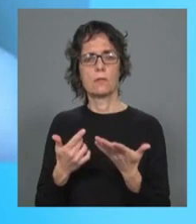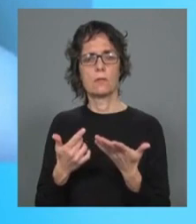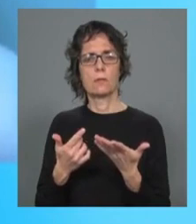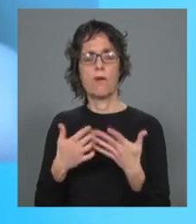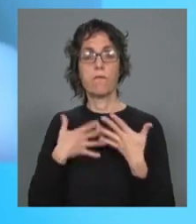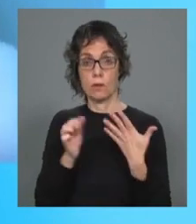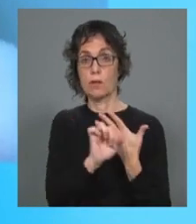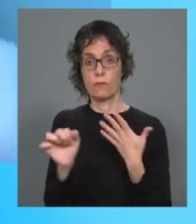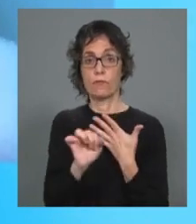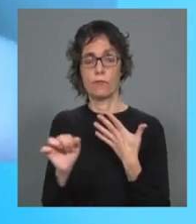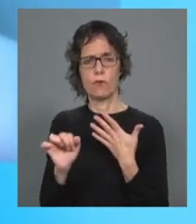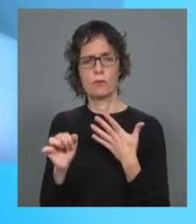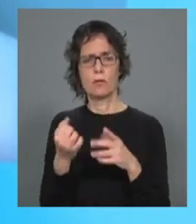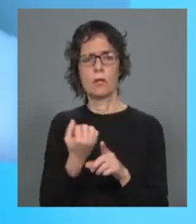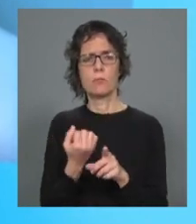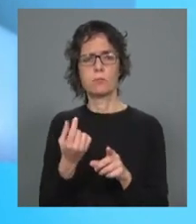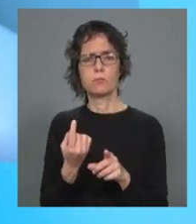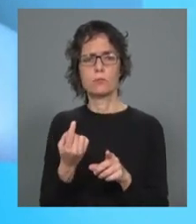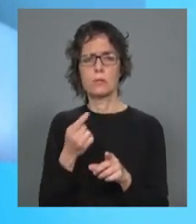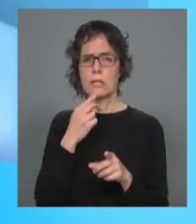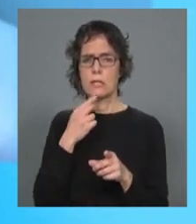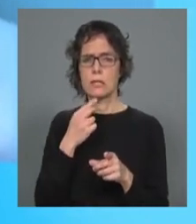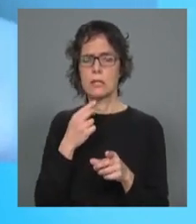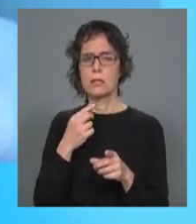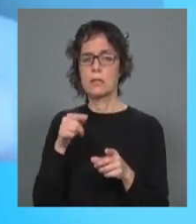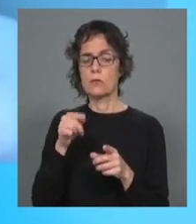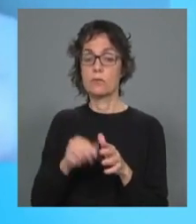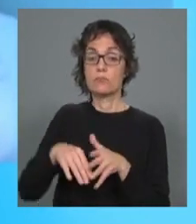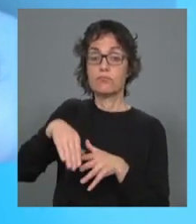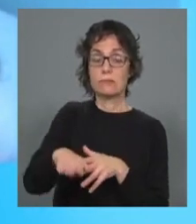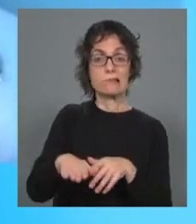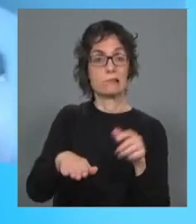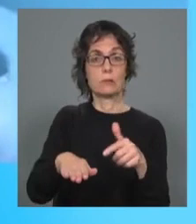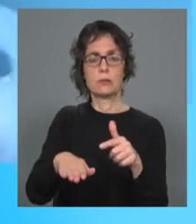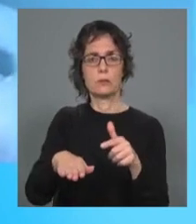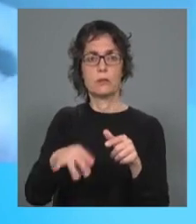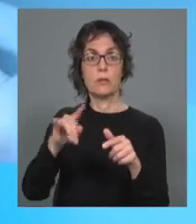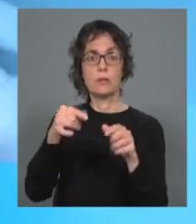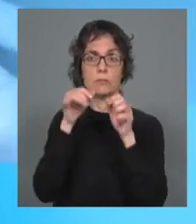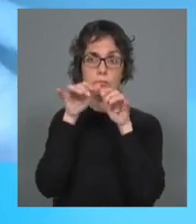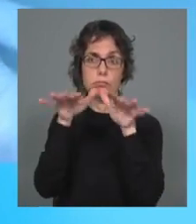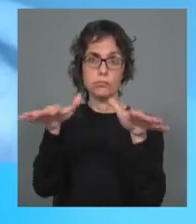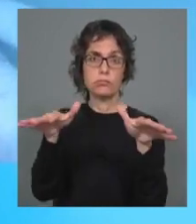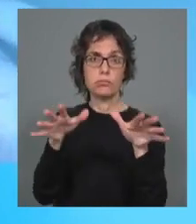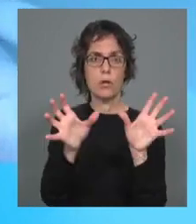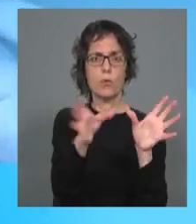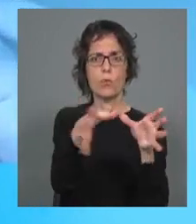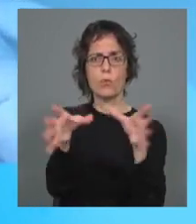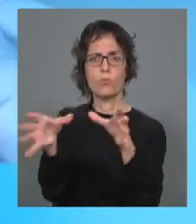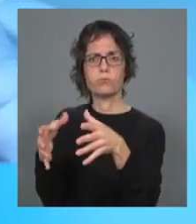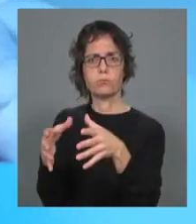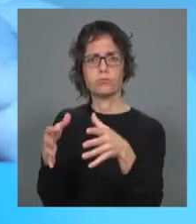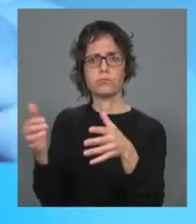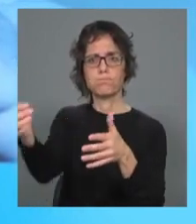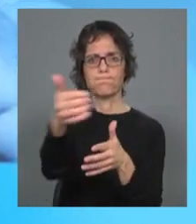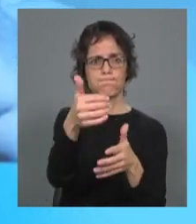Porque dali se partiu em direção às comunidades, na inventariação